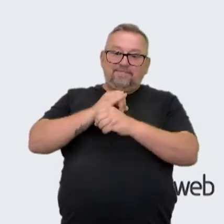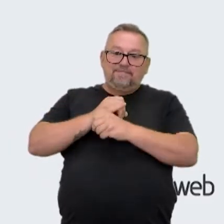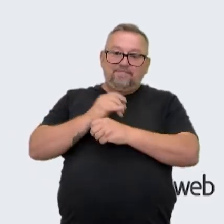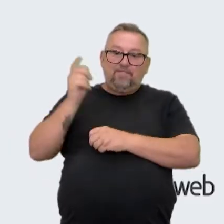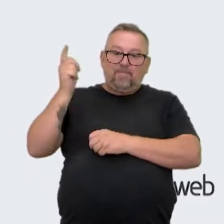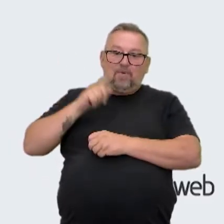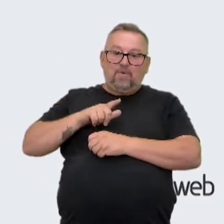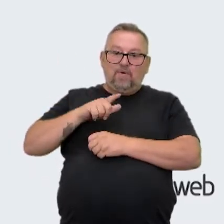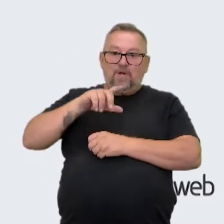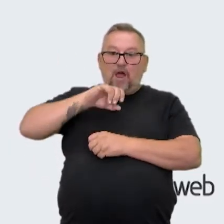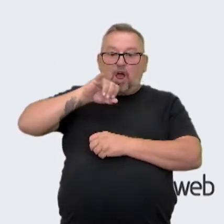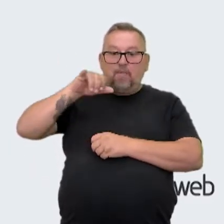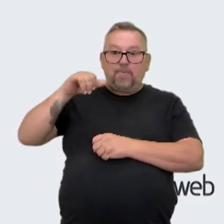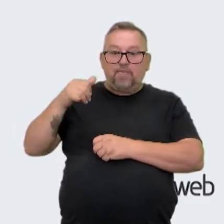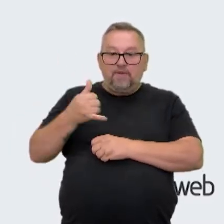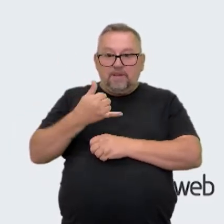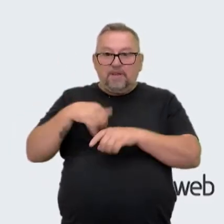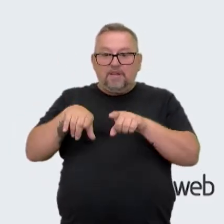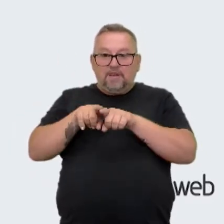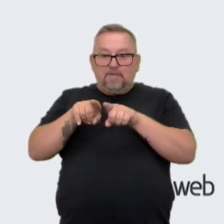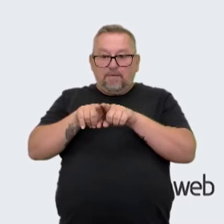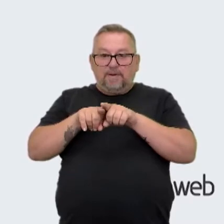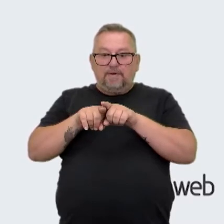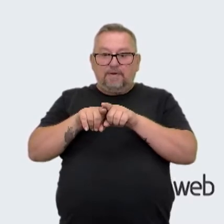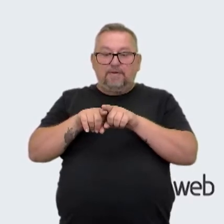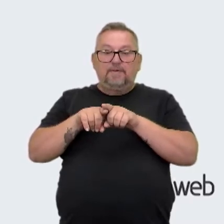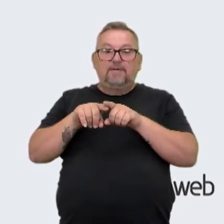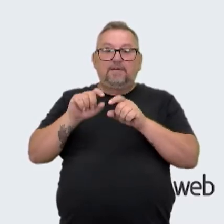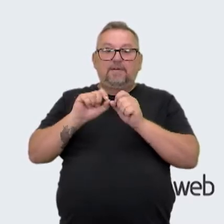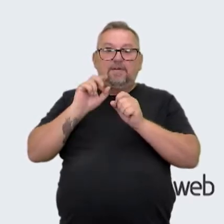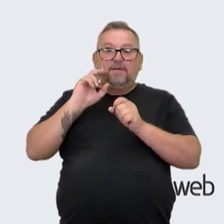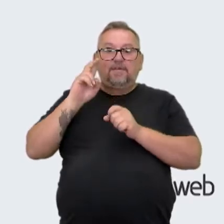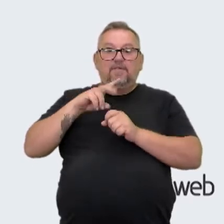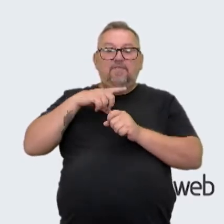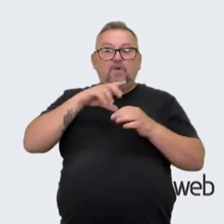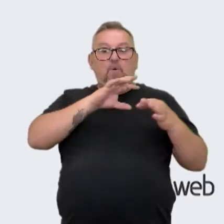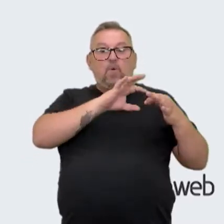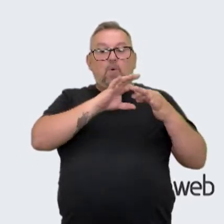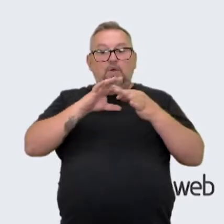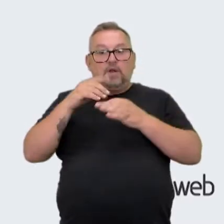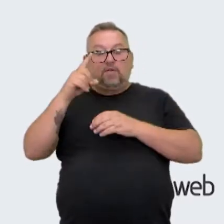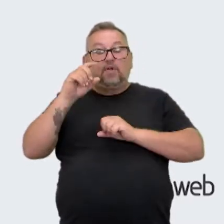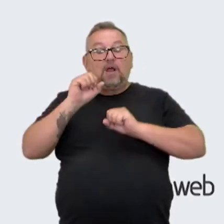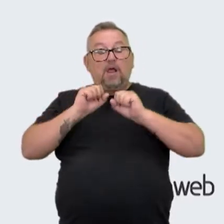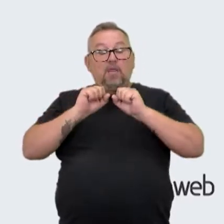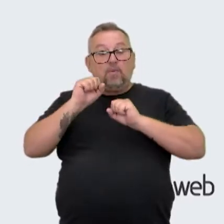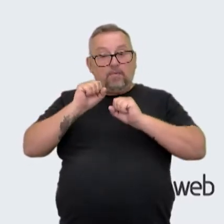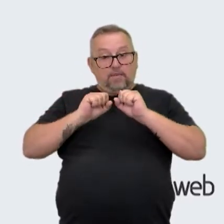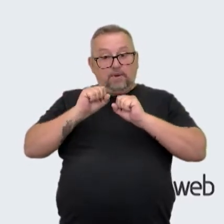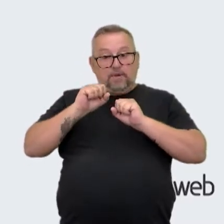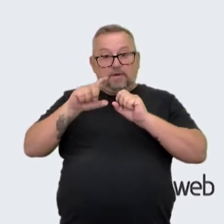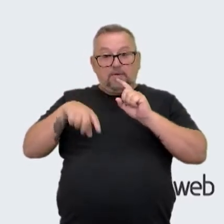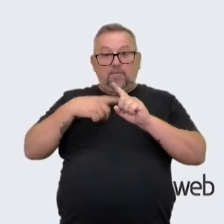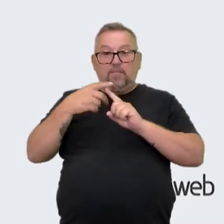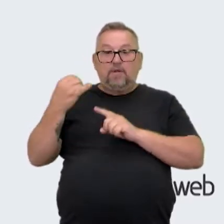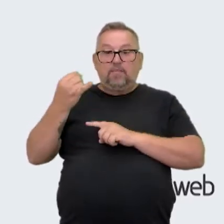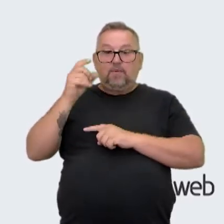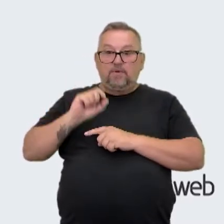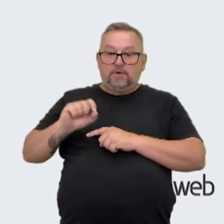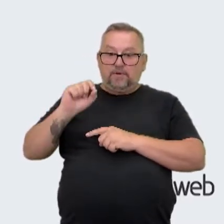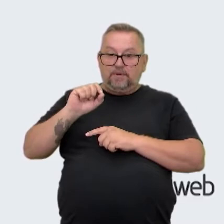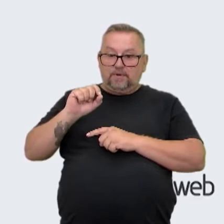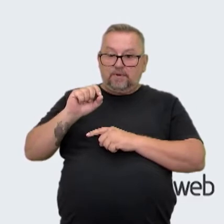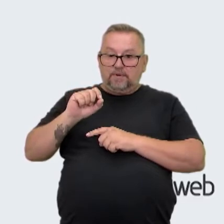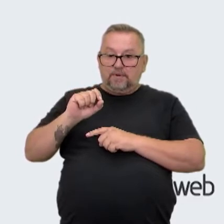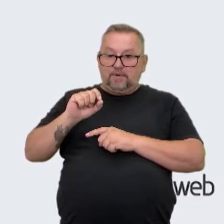poder aproveitar o contexto e inserir no contexto da sua empresa. Em resumo, o mais importante é fazer com que